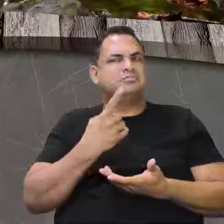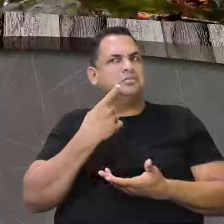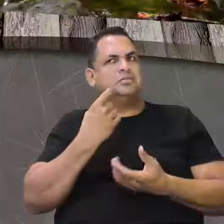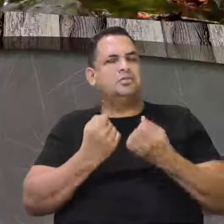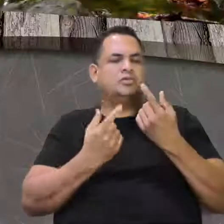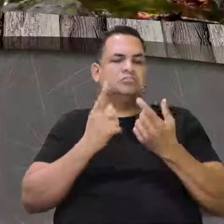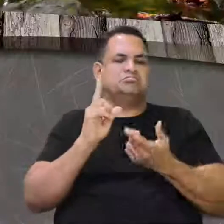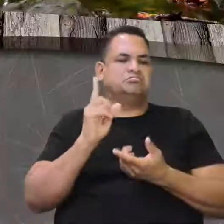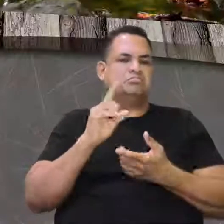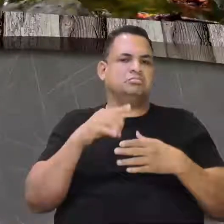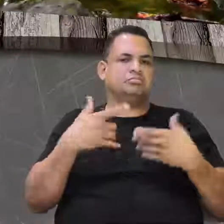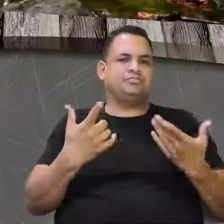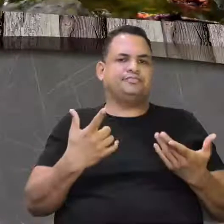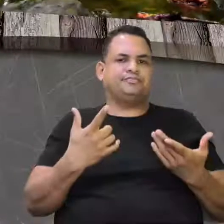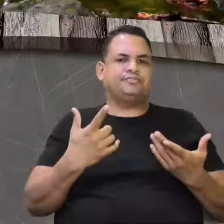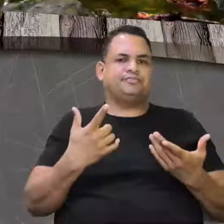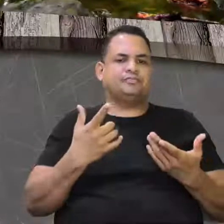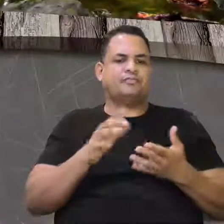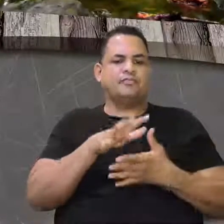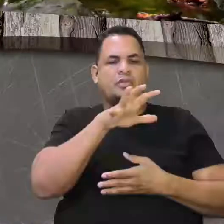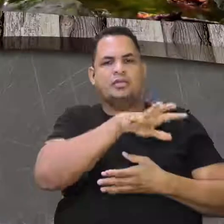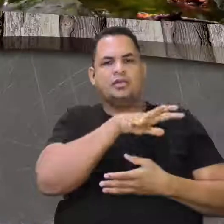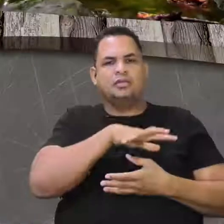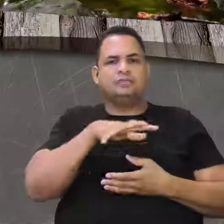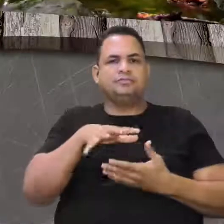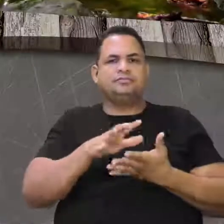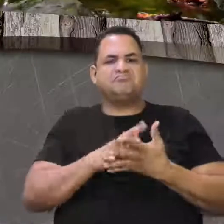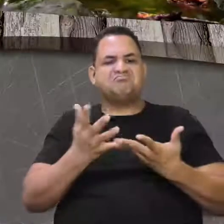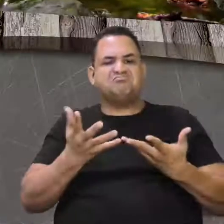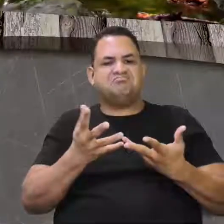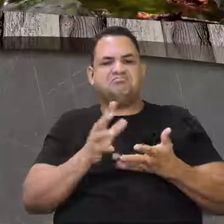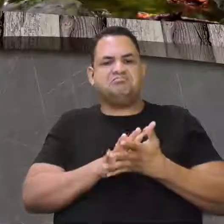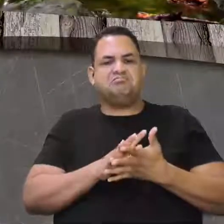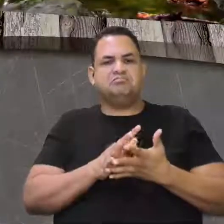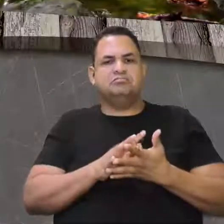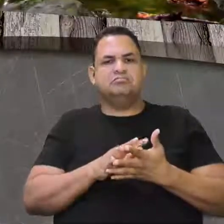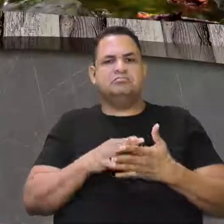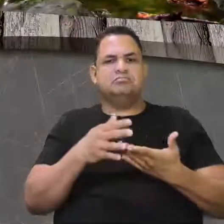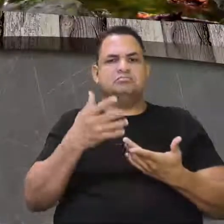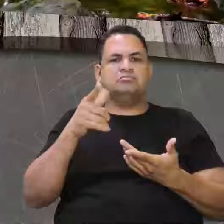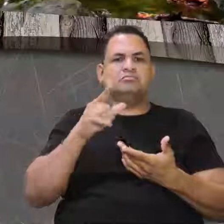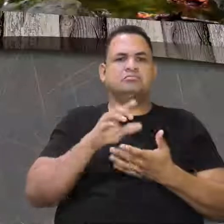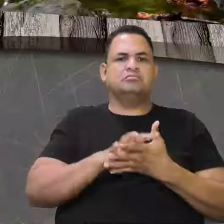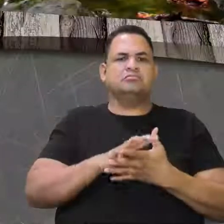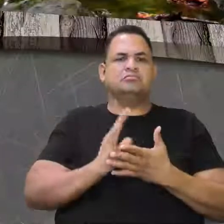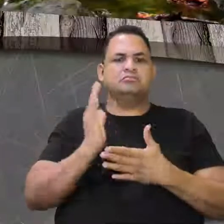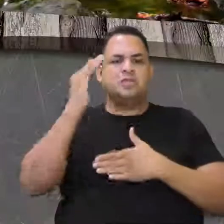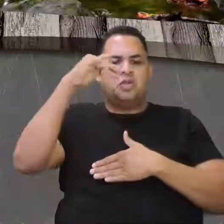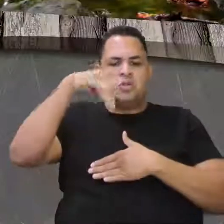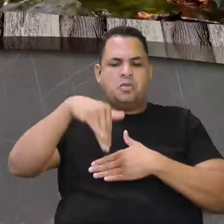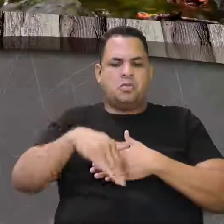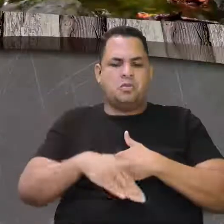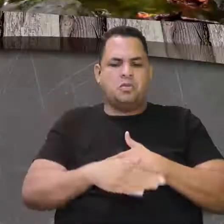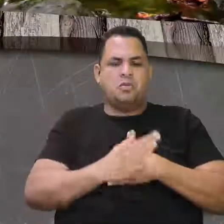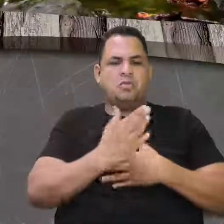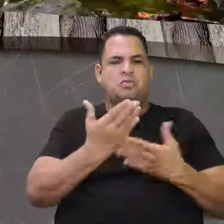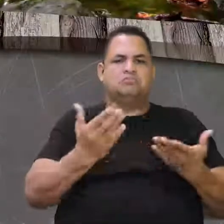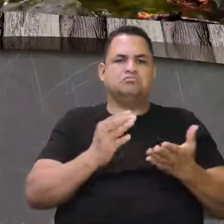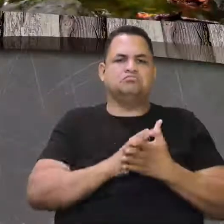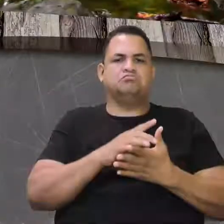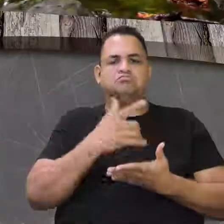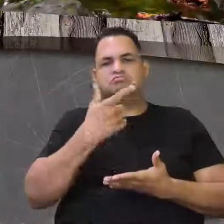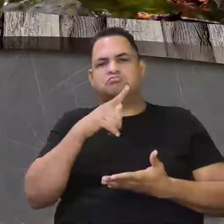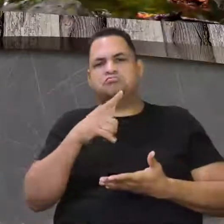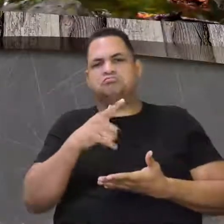comercialmente. É igual a algumas localidades, né? Não tem atrativo. Não tem uma cachoeira, não tem uma queda d'água,